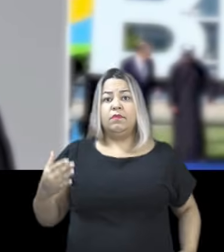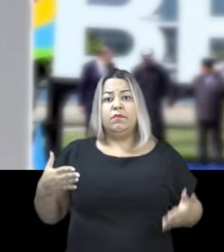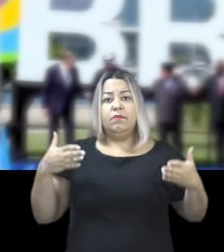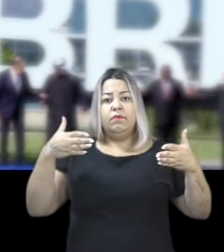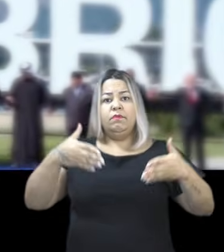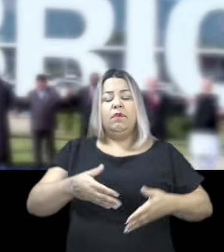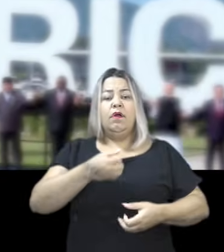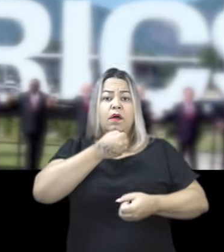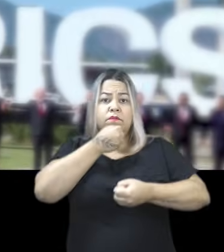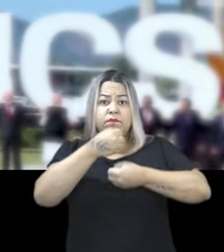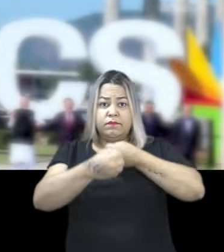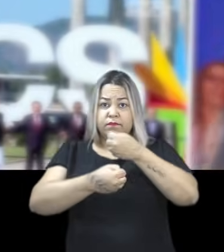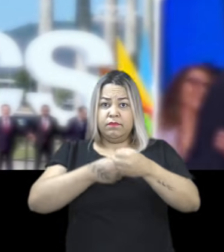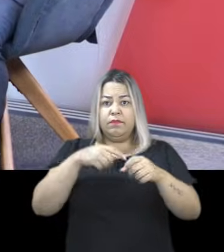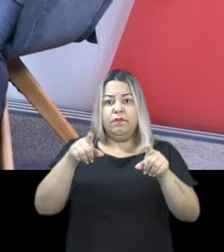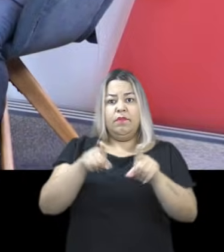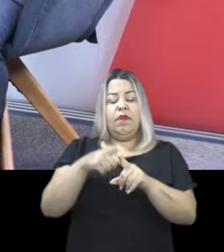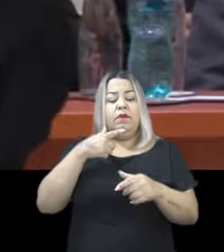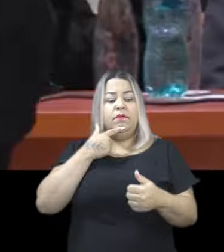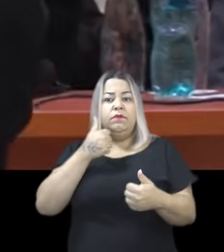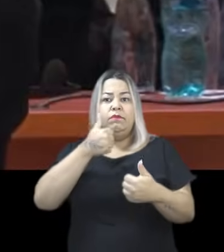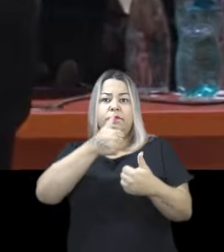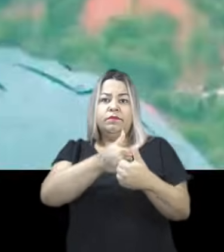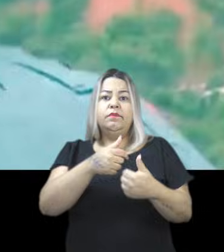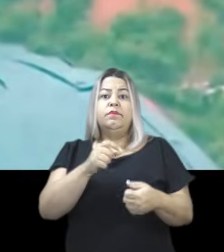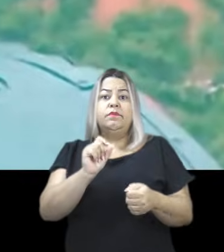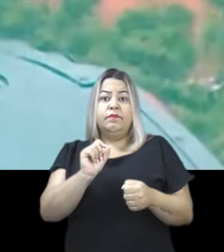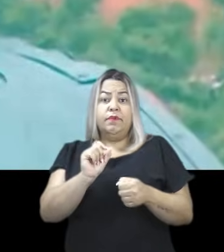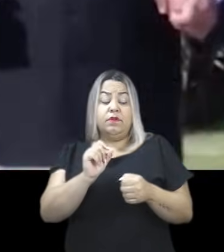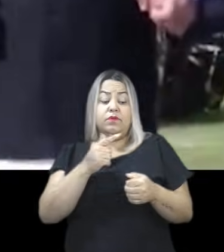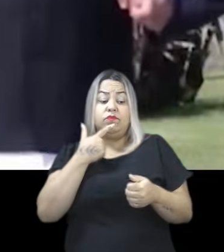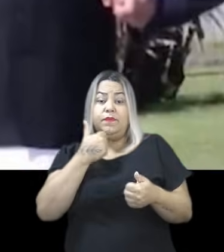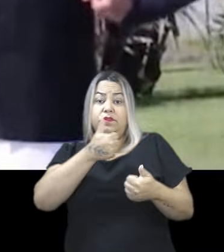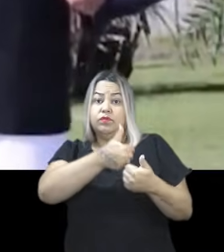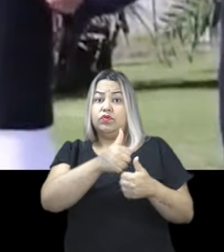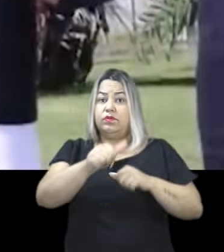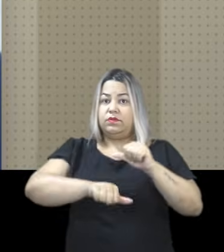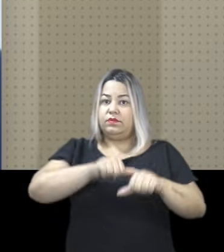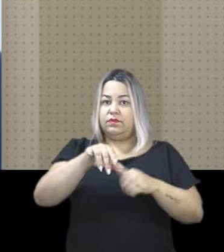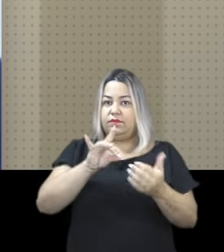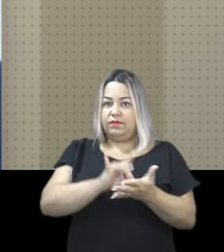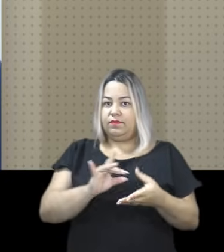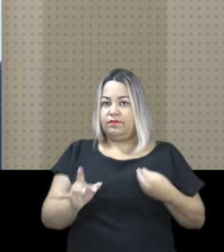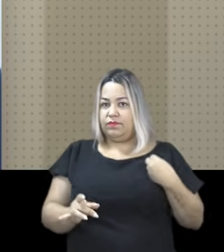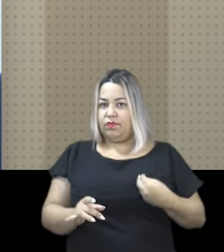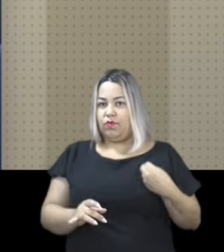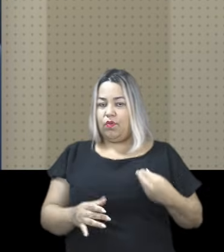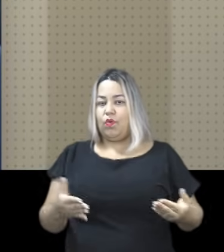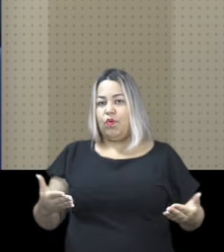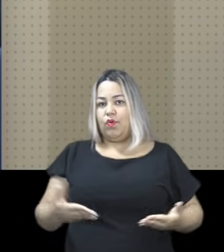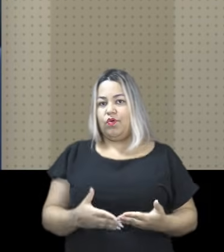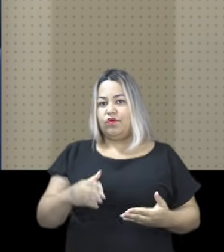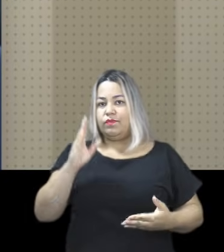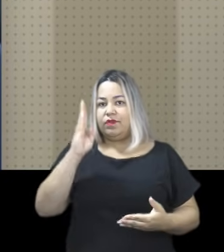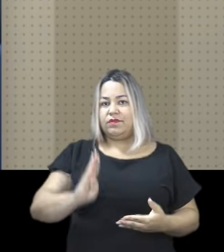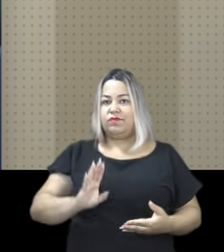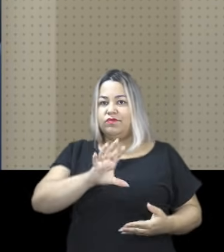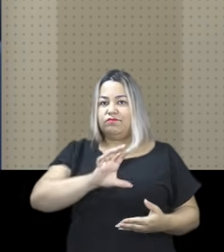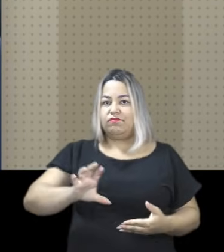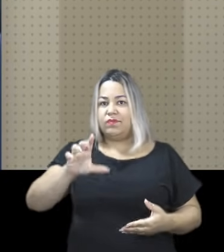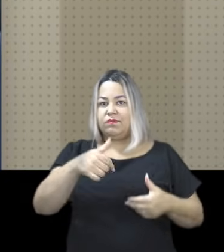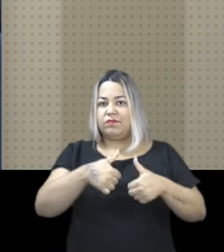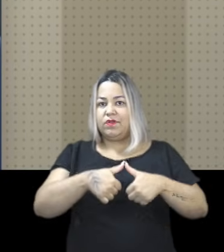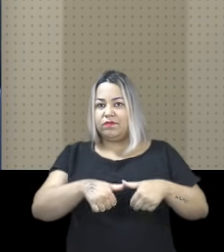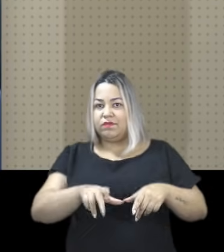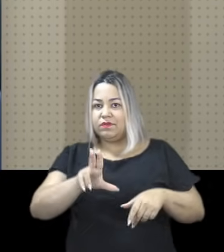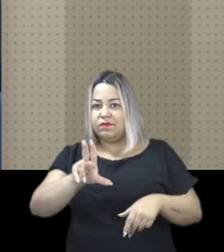principais coberturas. Acompanhamos de perto o que muda de fato na vida do povo. A partir de hoje, o Brasil sai do